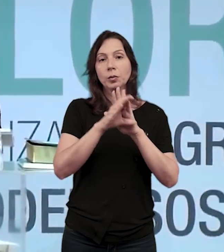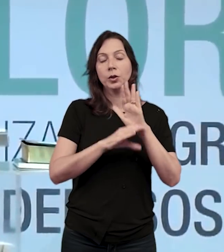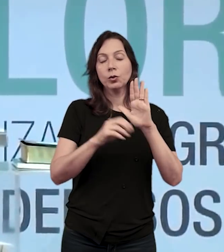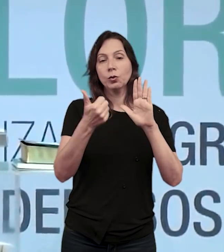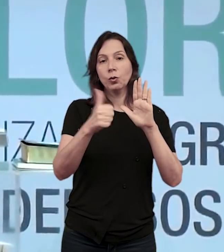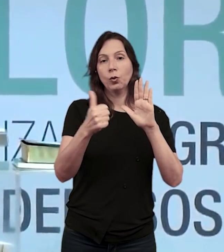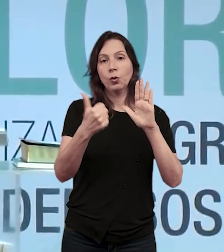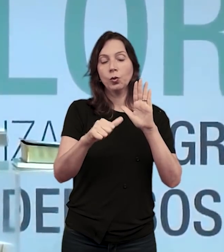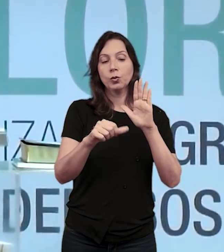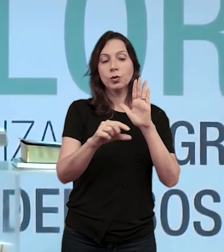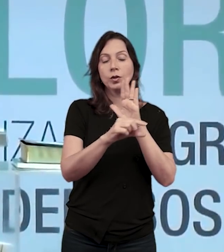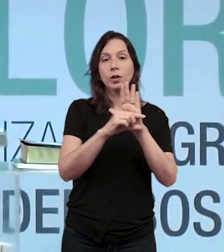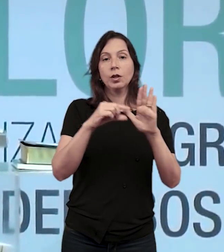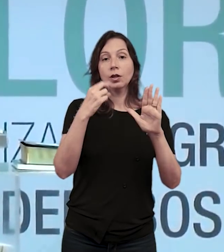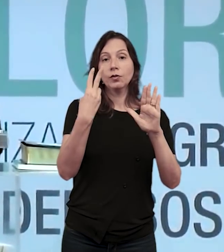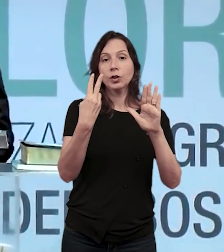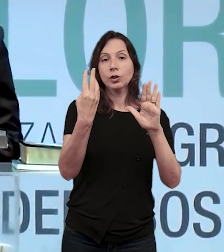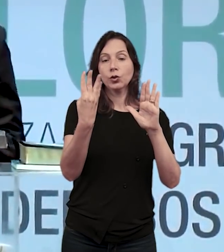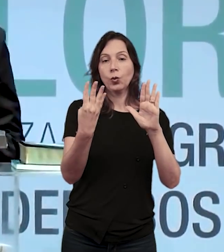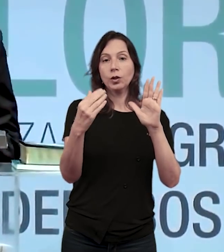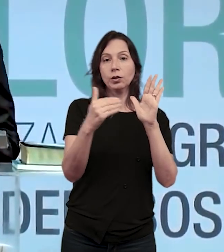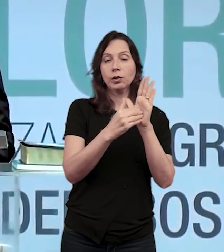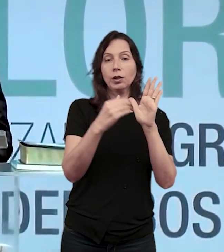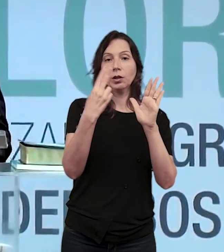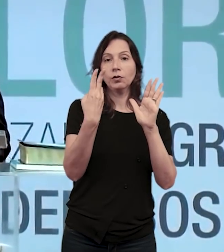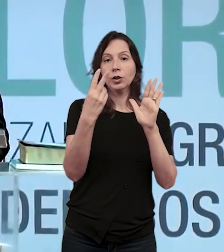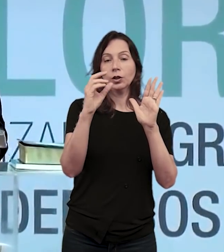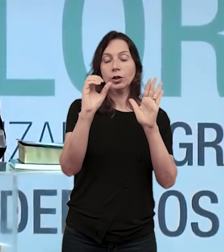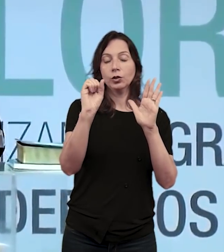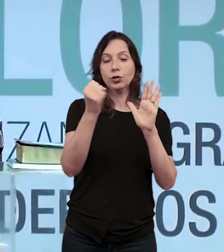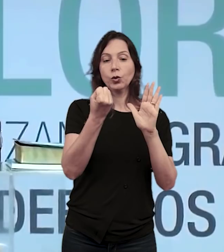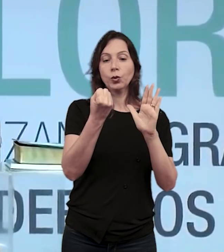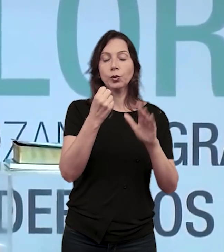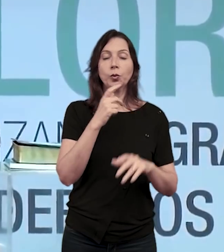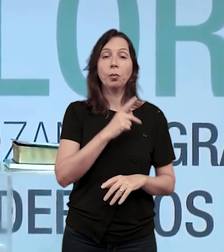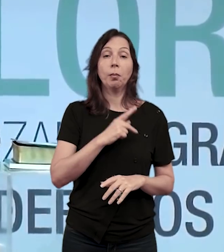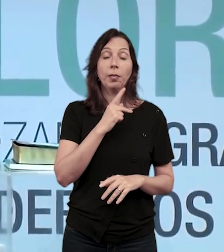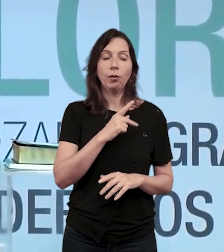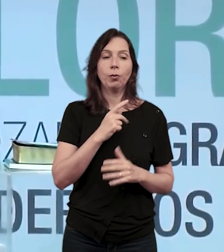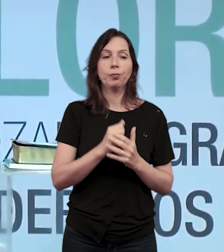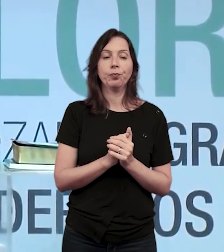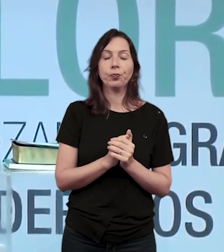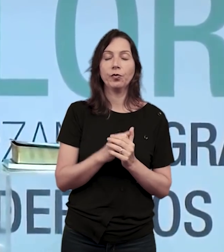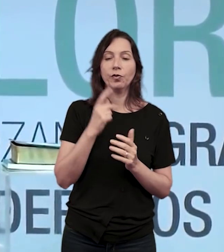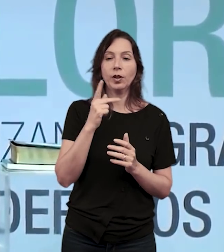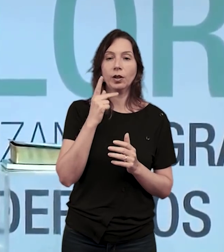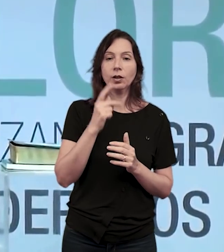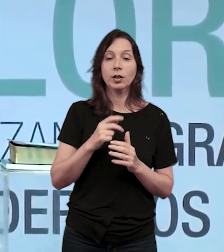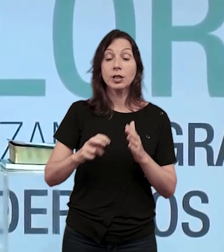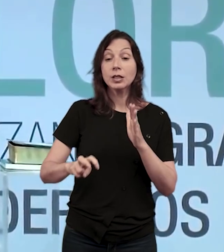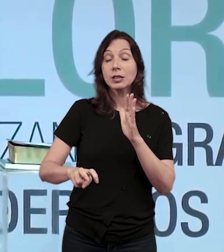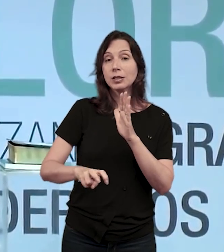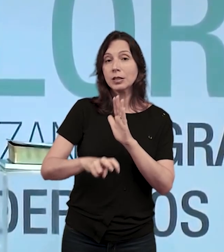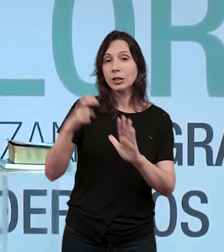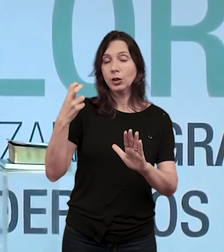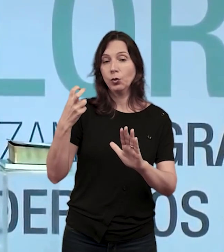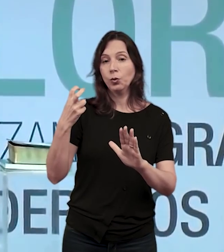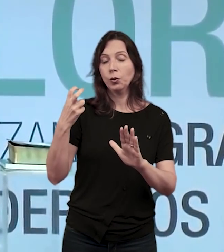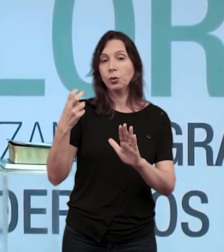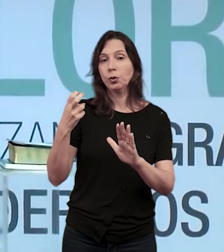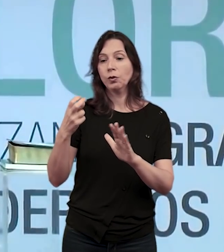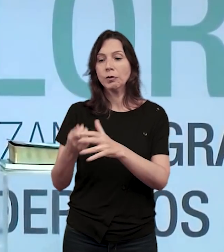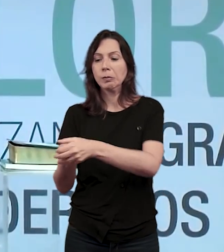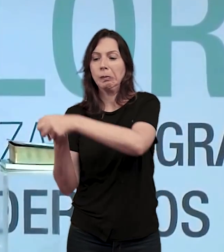24 a 28, vamos juntos? O que João passou? Vamos lá? 5 vezes recebi dos judeus